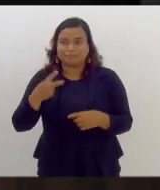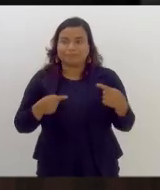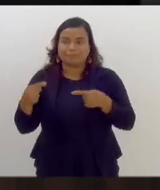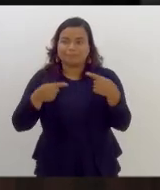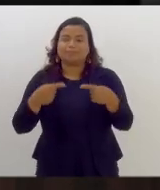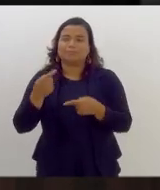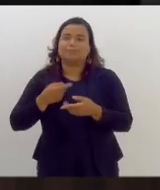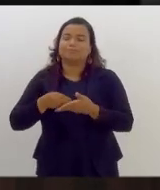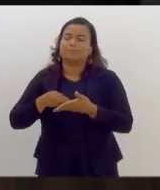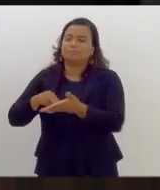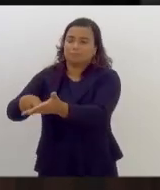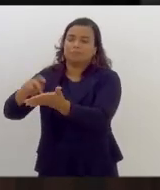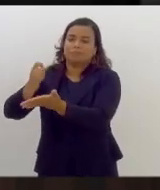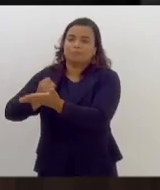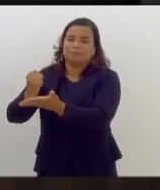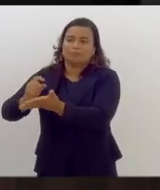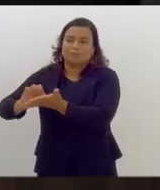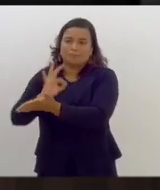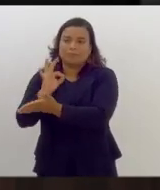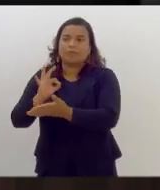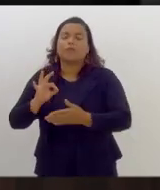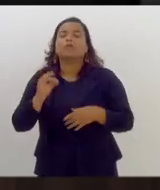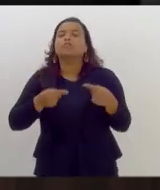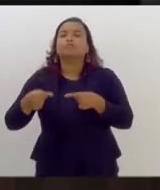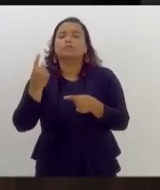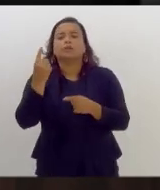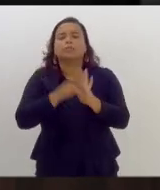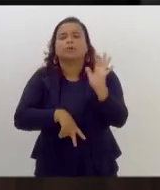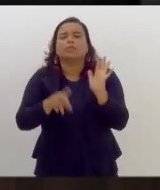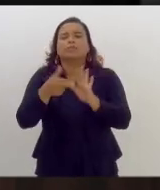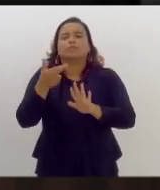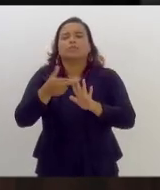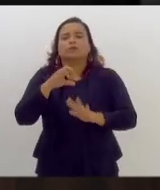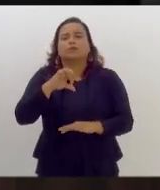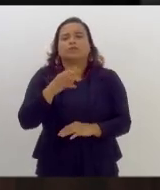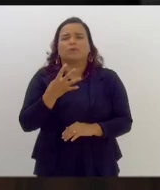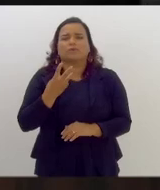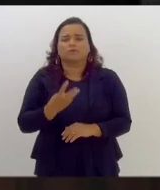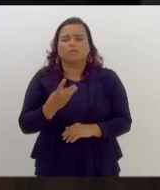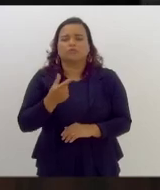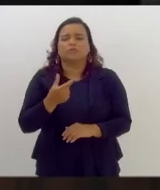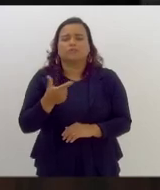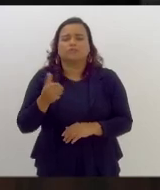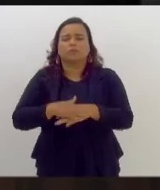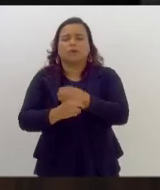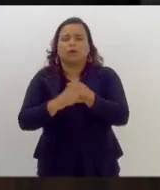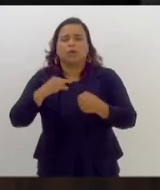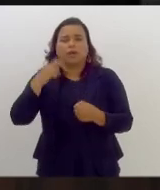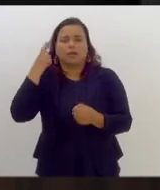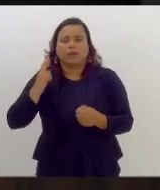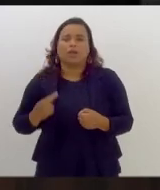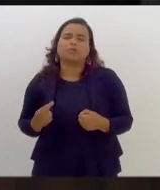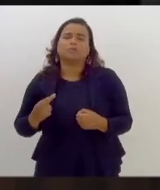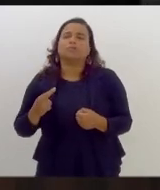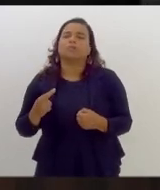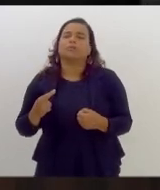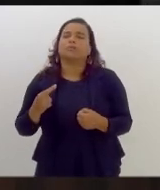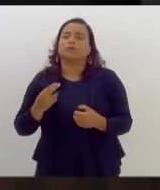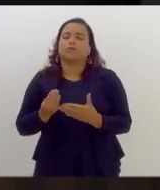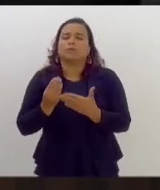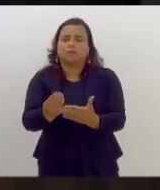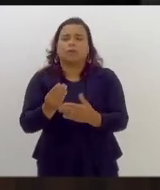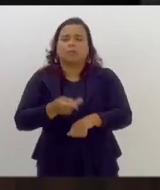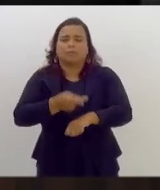vai autógrafo. Em discussão única, projeto de resolução 943 de 21, de autoria da deputada Renata Souza, que concede o prêmio